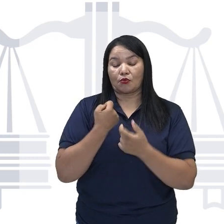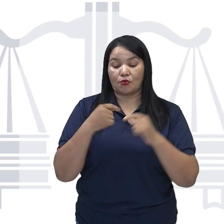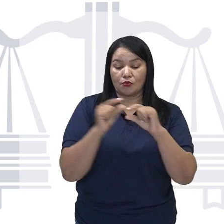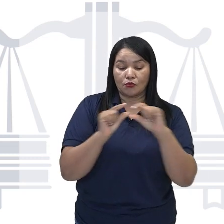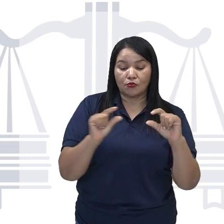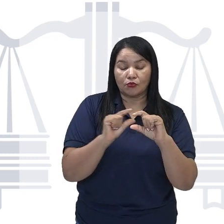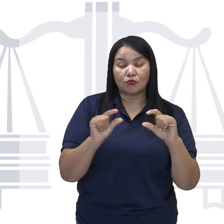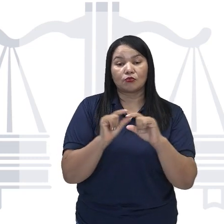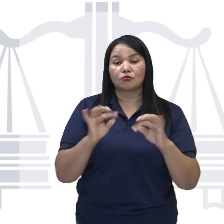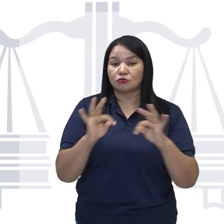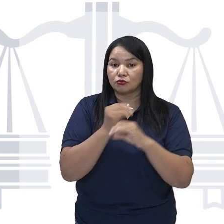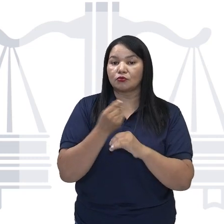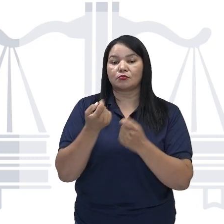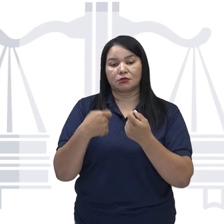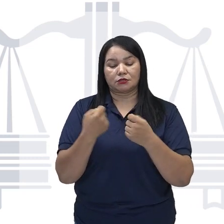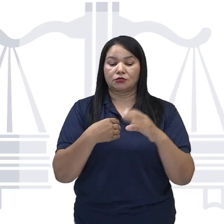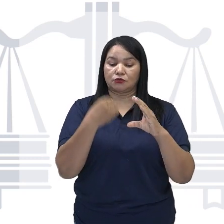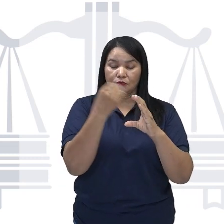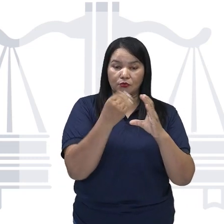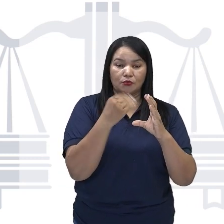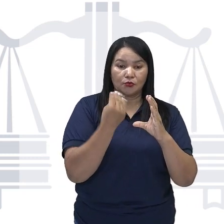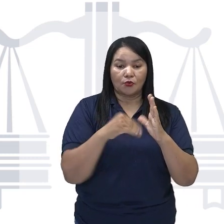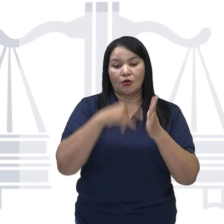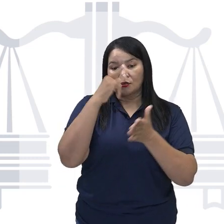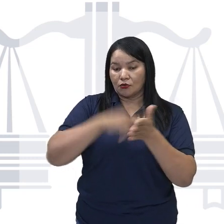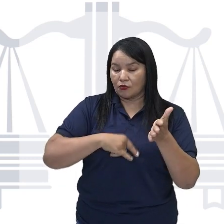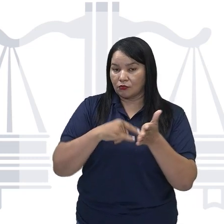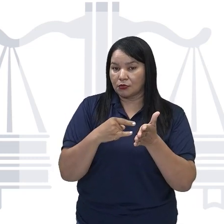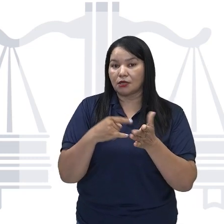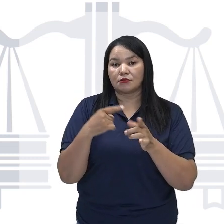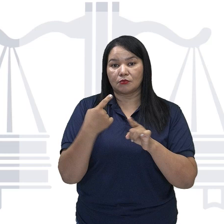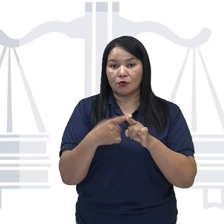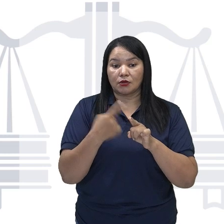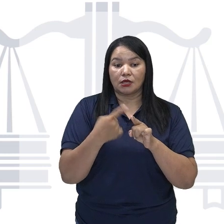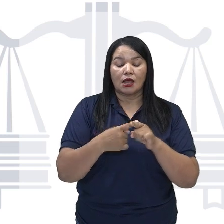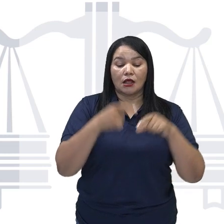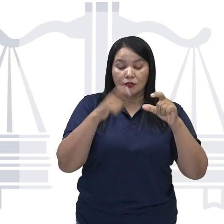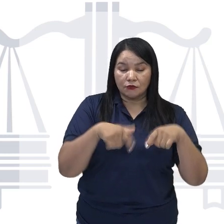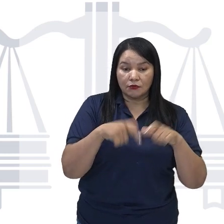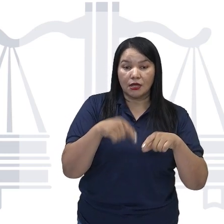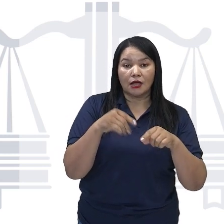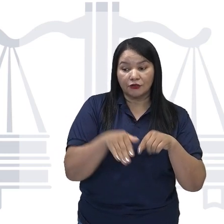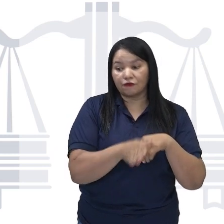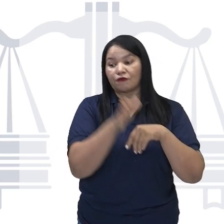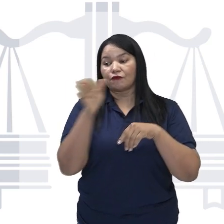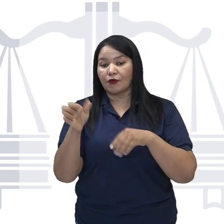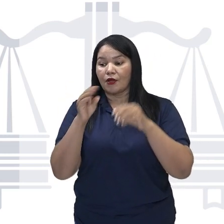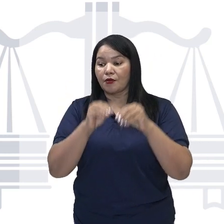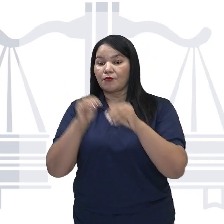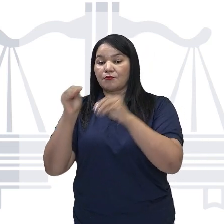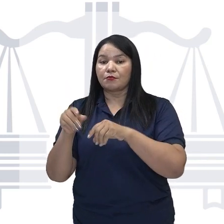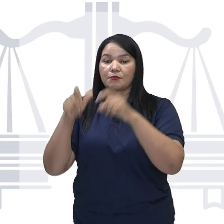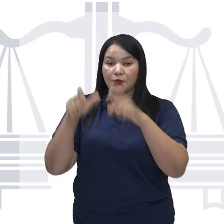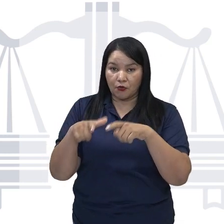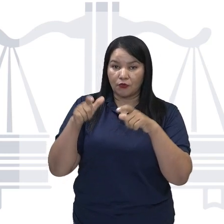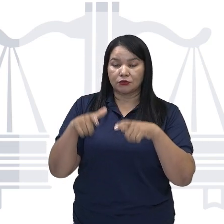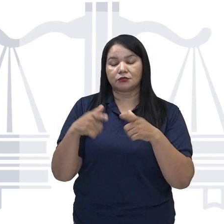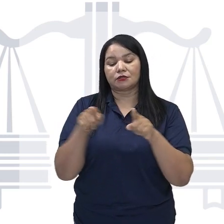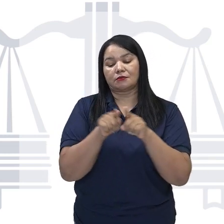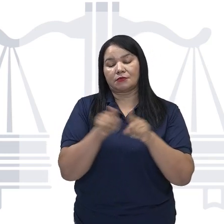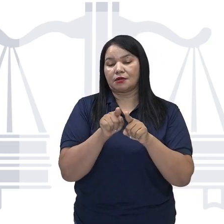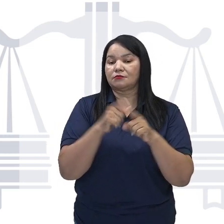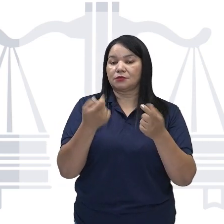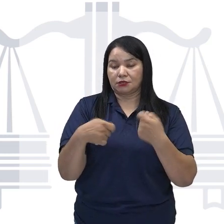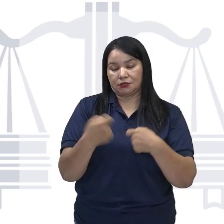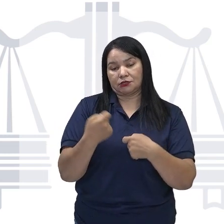exatamente, pega o código e coloca no lugar correto de onde ele sai e para onde ele vai. E, por fim, a gente sinaliza isso, a